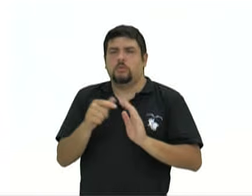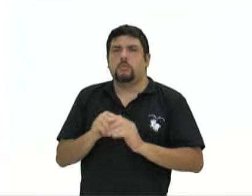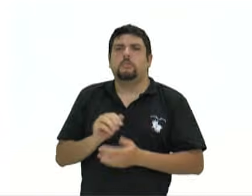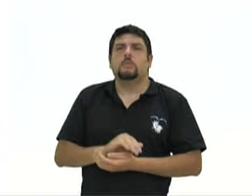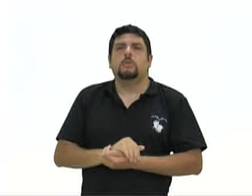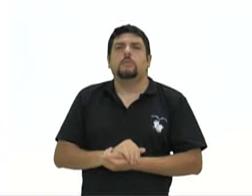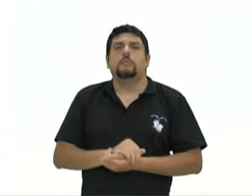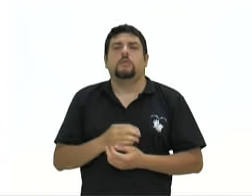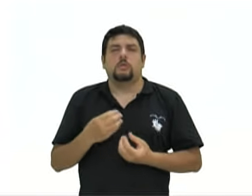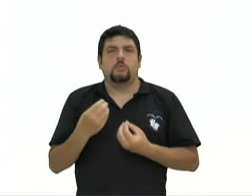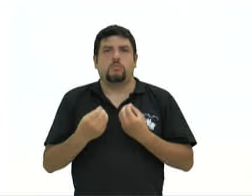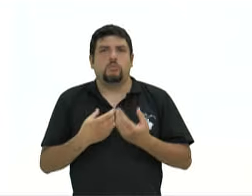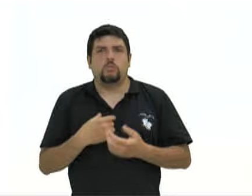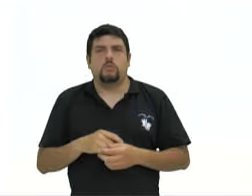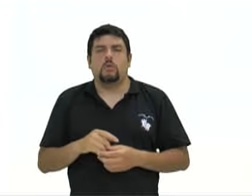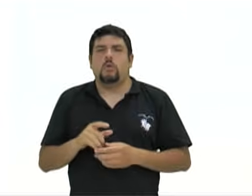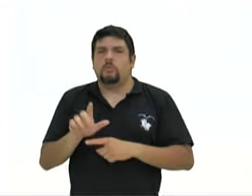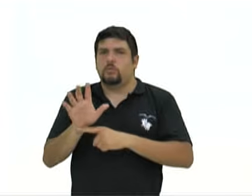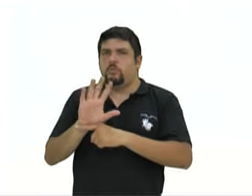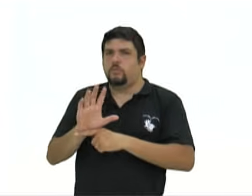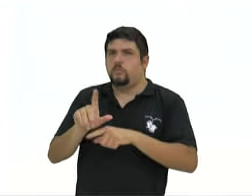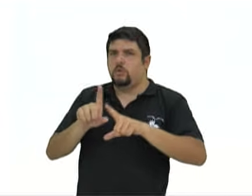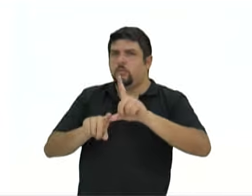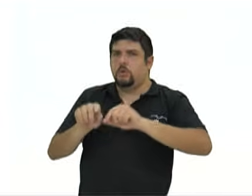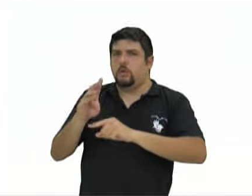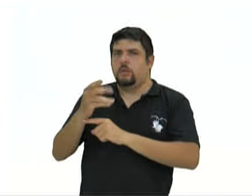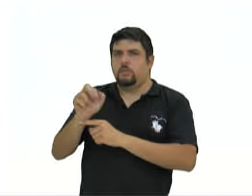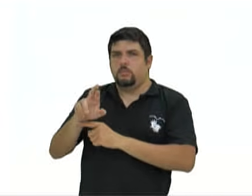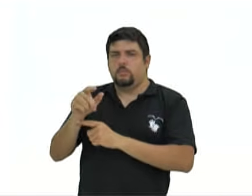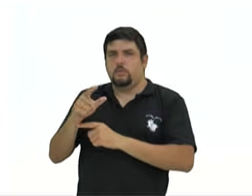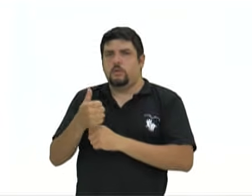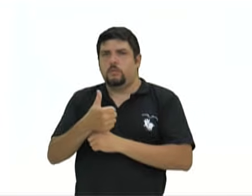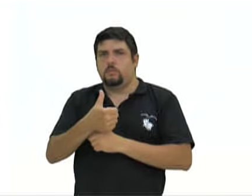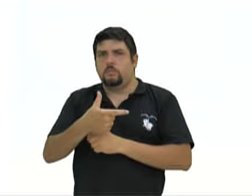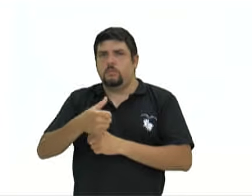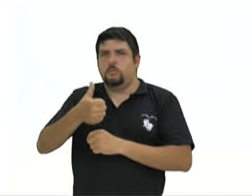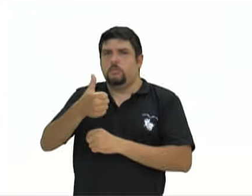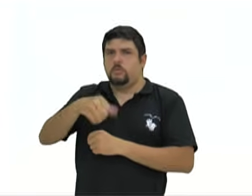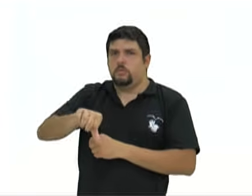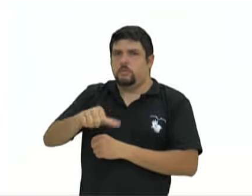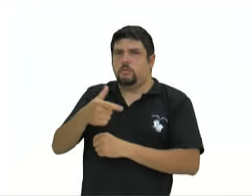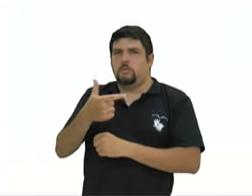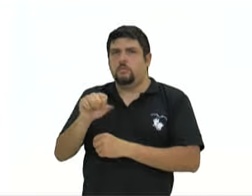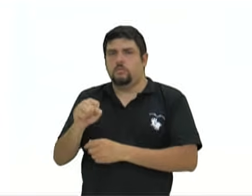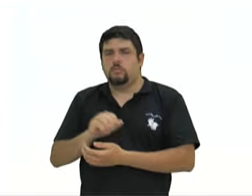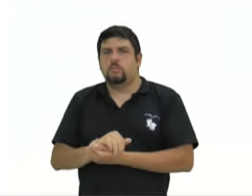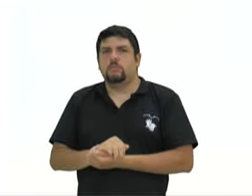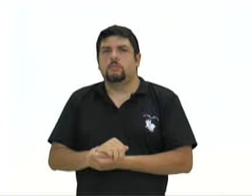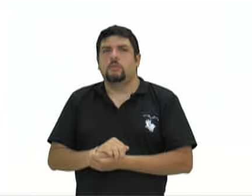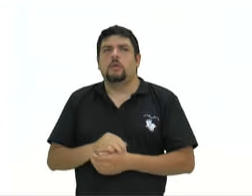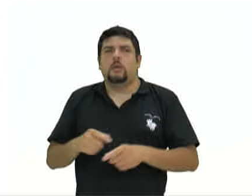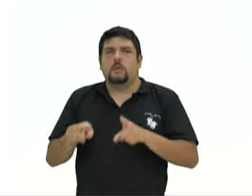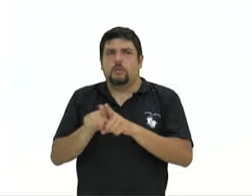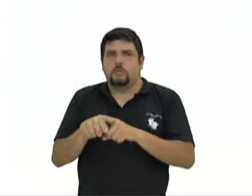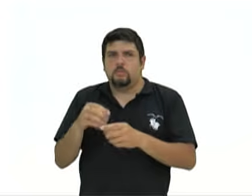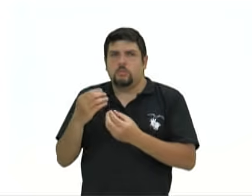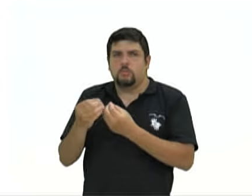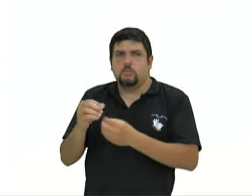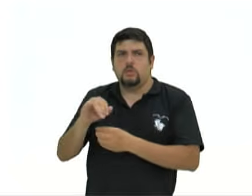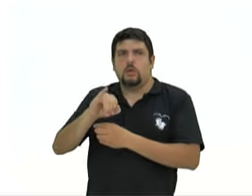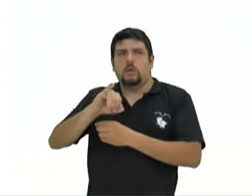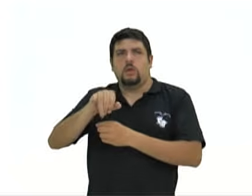Marais, né, na Estrela do Mar, em 1928, Jean Epstein, A Queda da Casa de Usher, também muito bacana esse filme, o